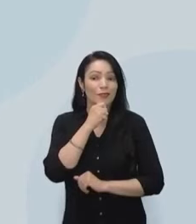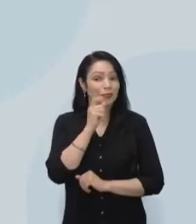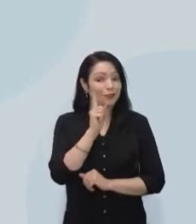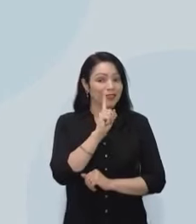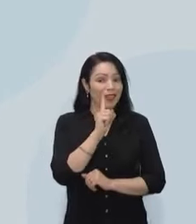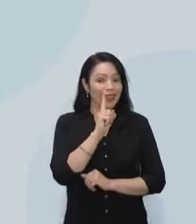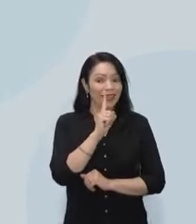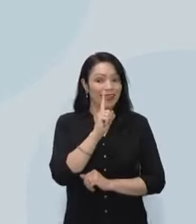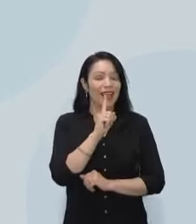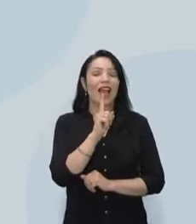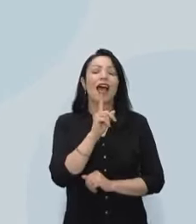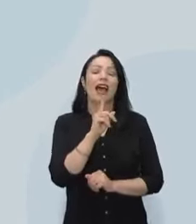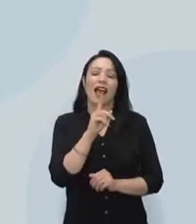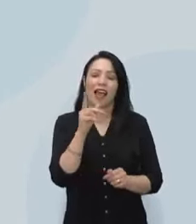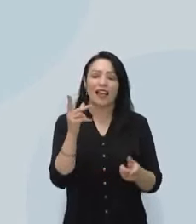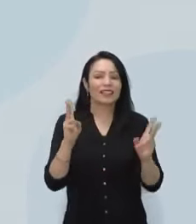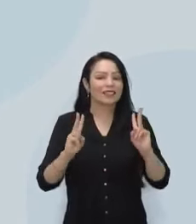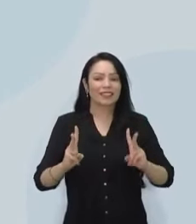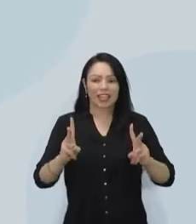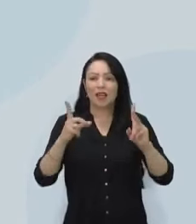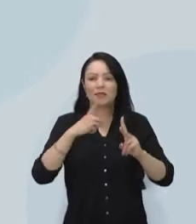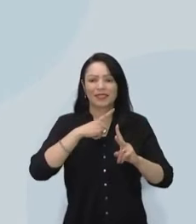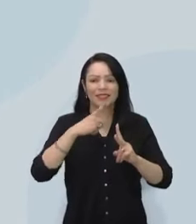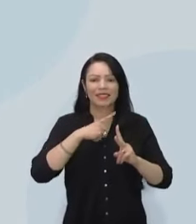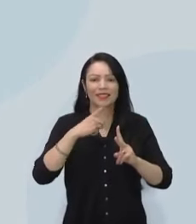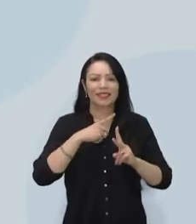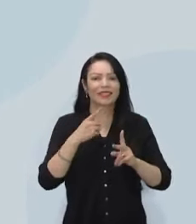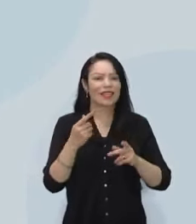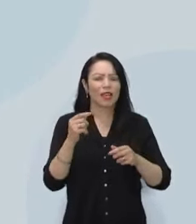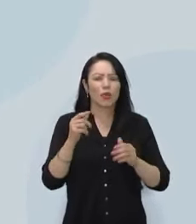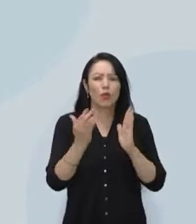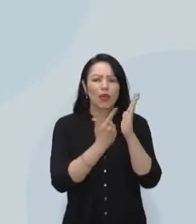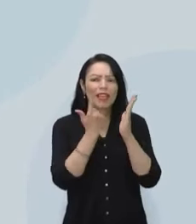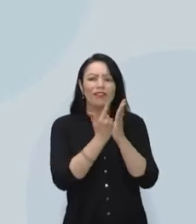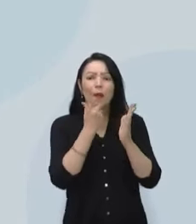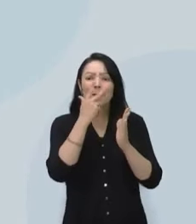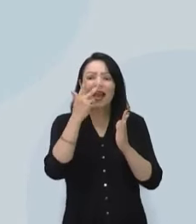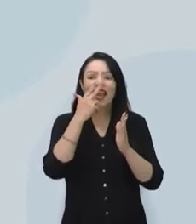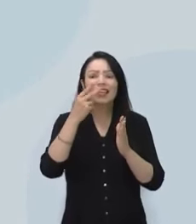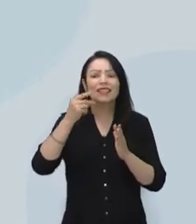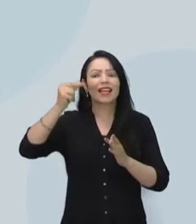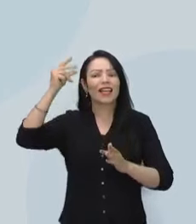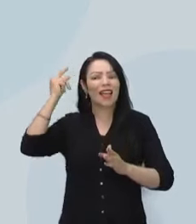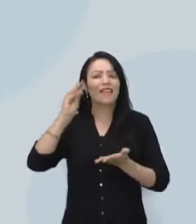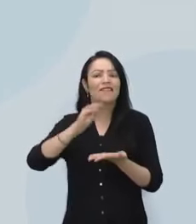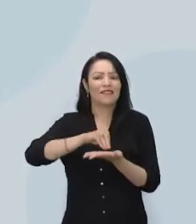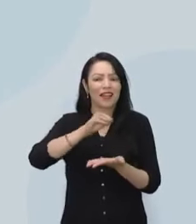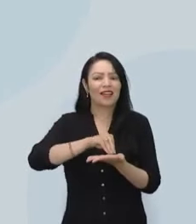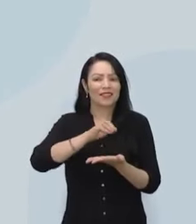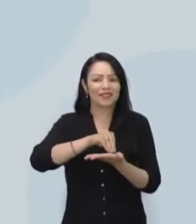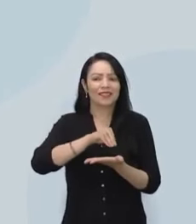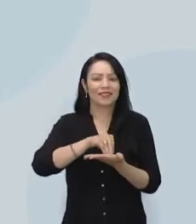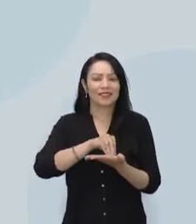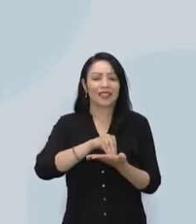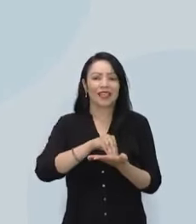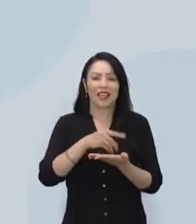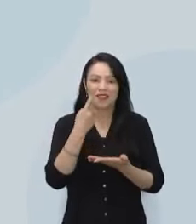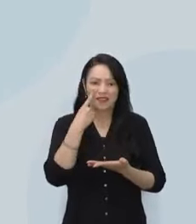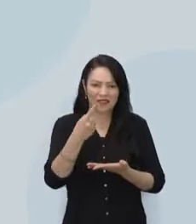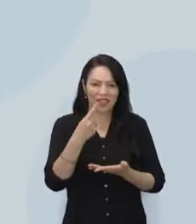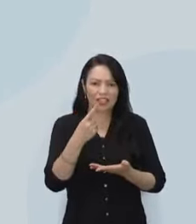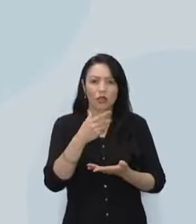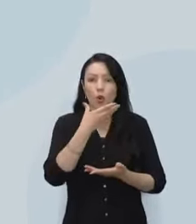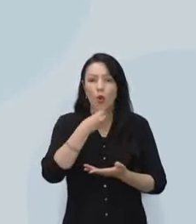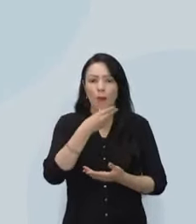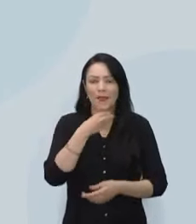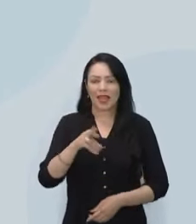sendo quebrados e por isso o Guinness está eternamente desatualizado. Veja o caso fascinante do corredor Roger Gilbert